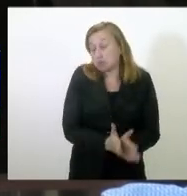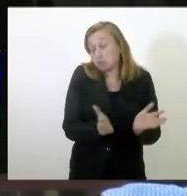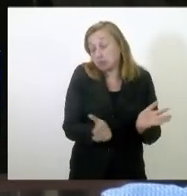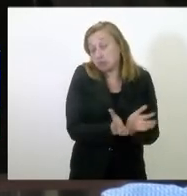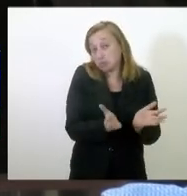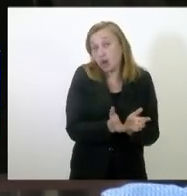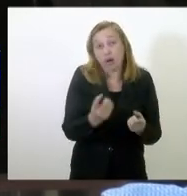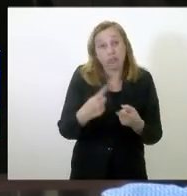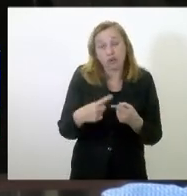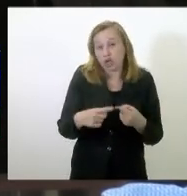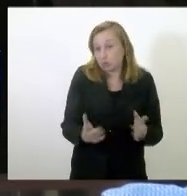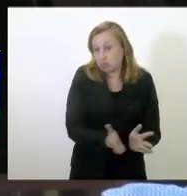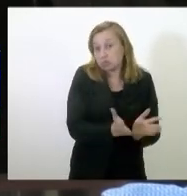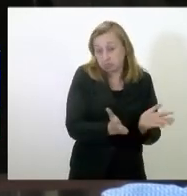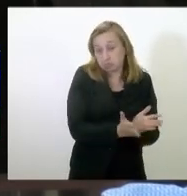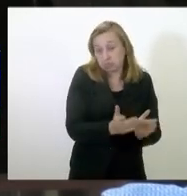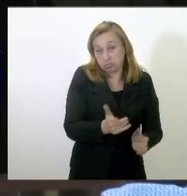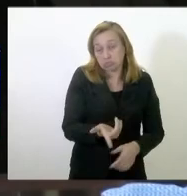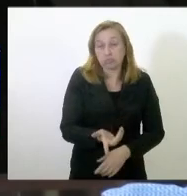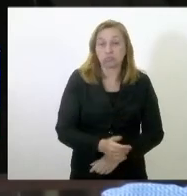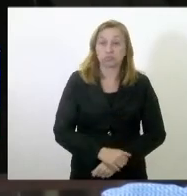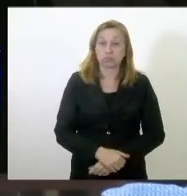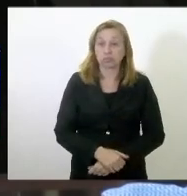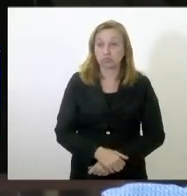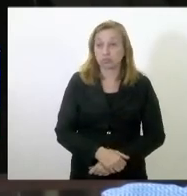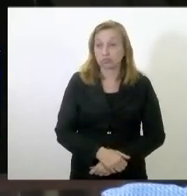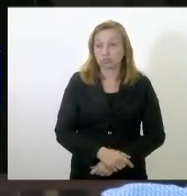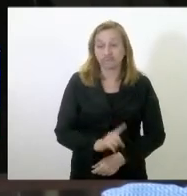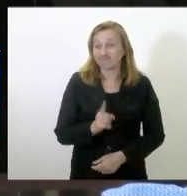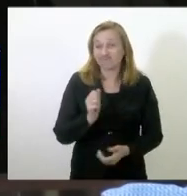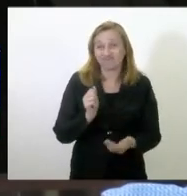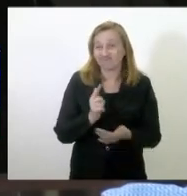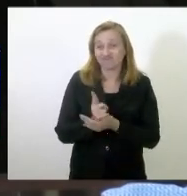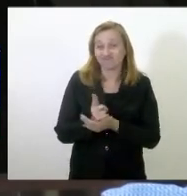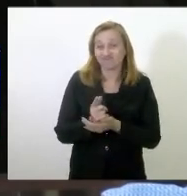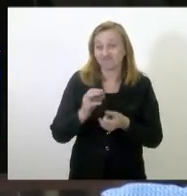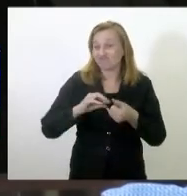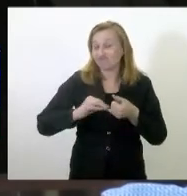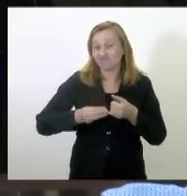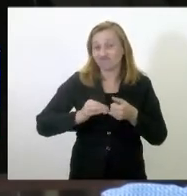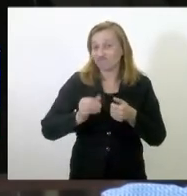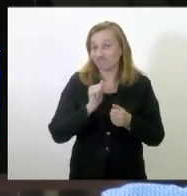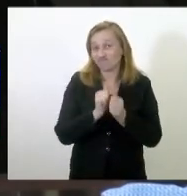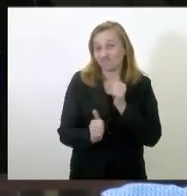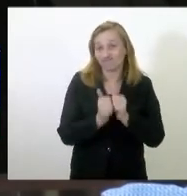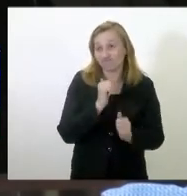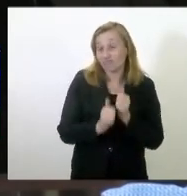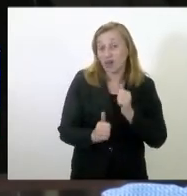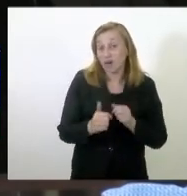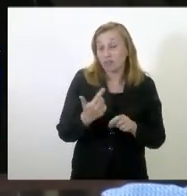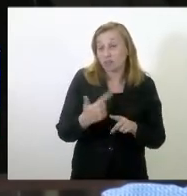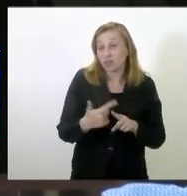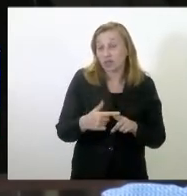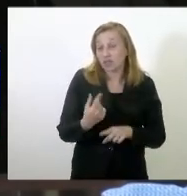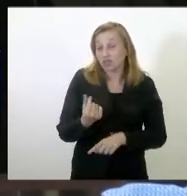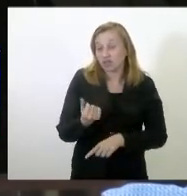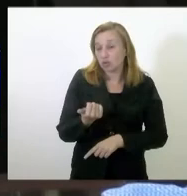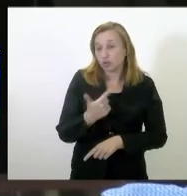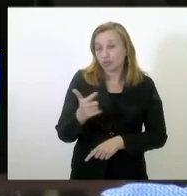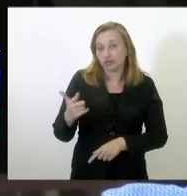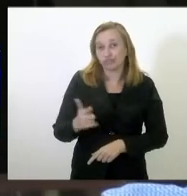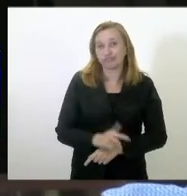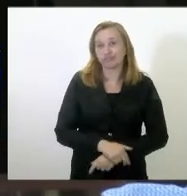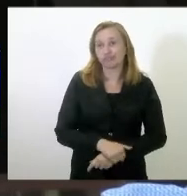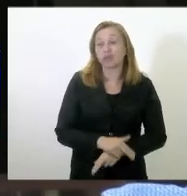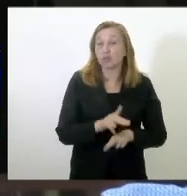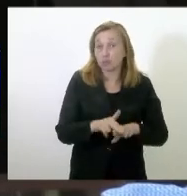essa população carente não está comprando nem feijão com arroz porque não tem dinheiro nenhum. Por